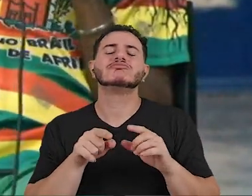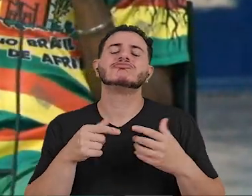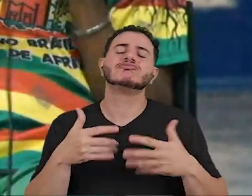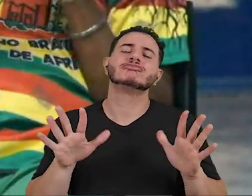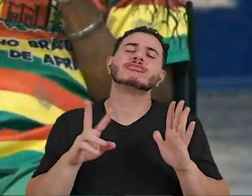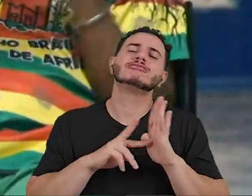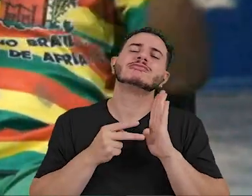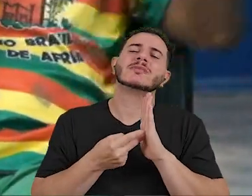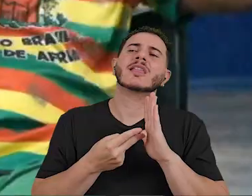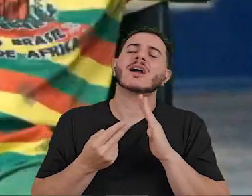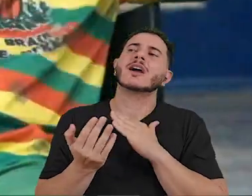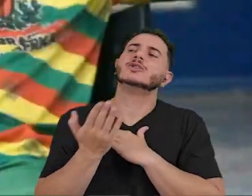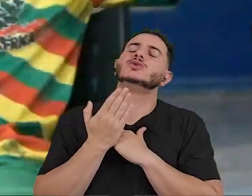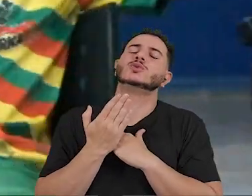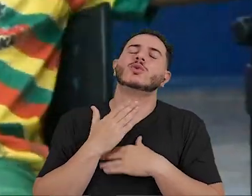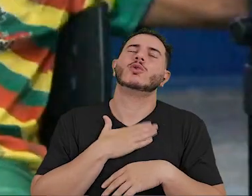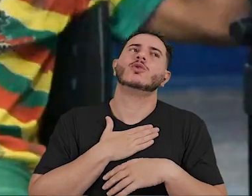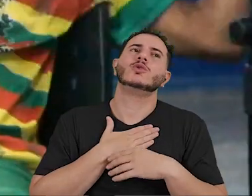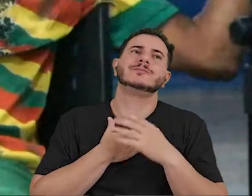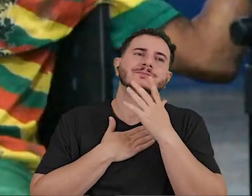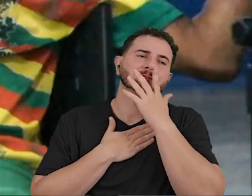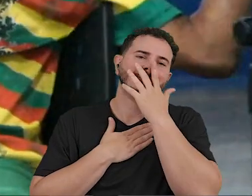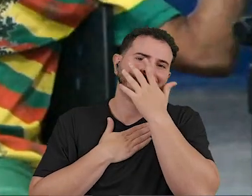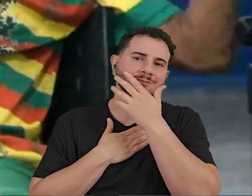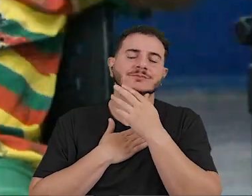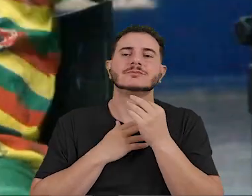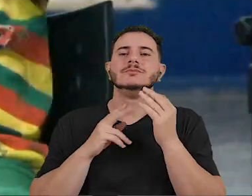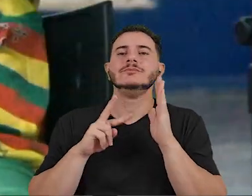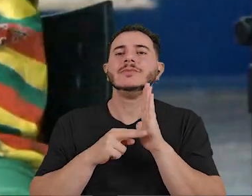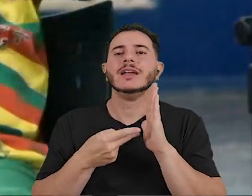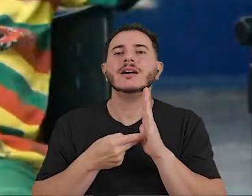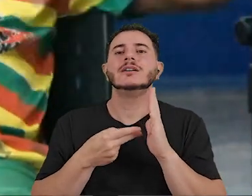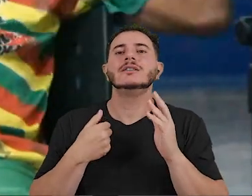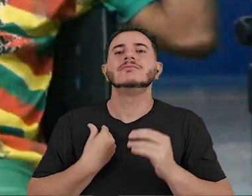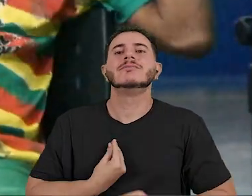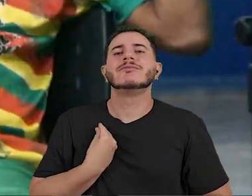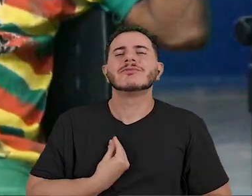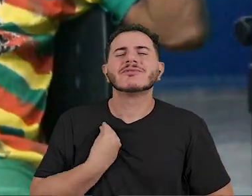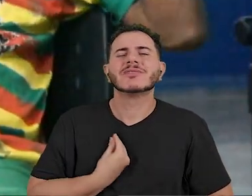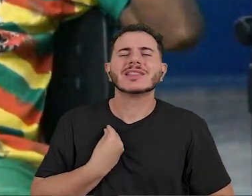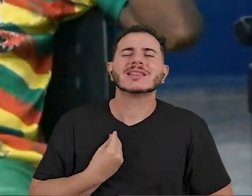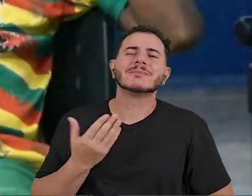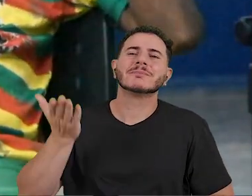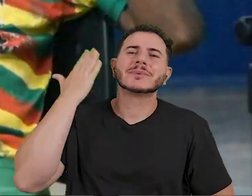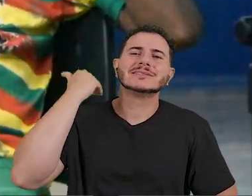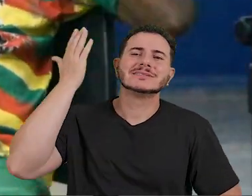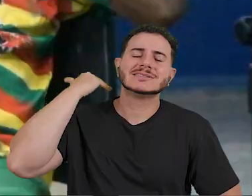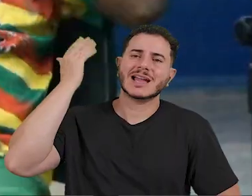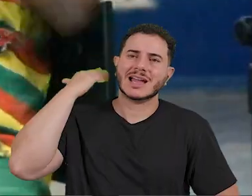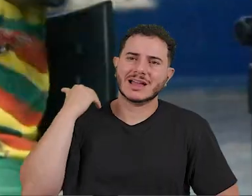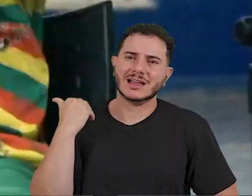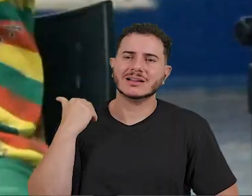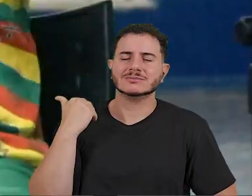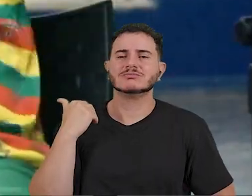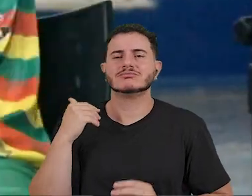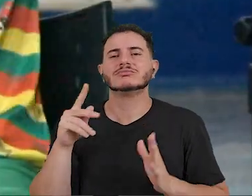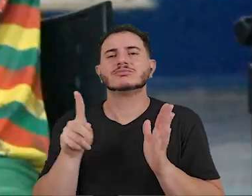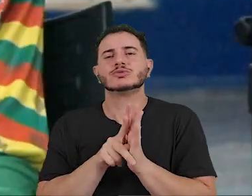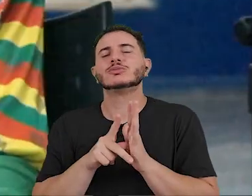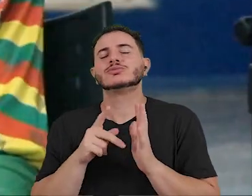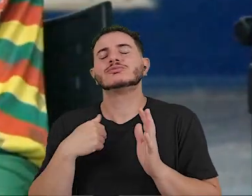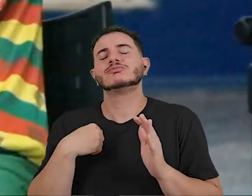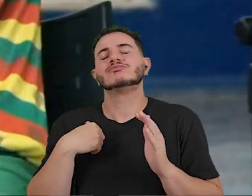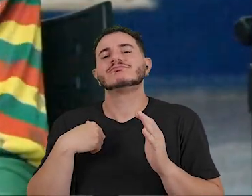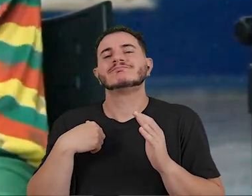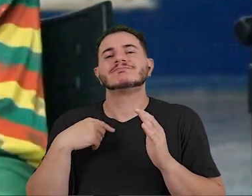aquilo que eu vi no passado, a questão do AD no terreiro de Paiadão, como o Maurício frisou, falou